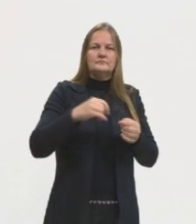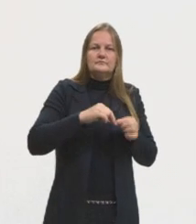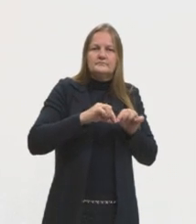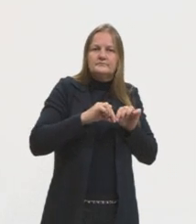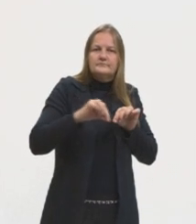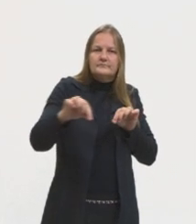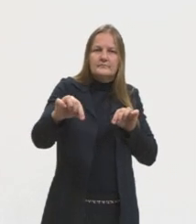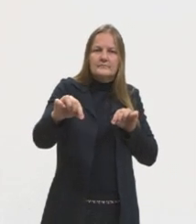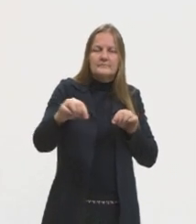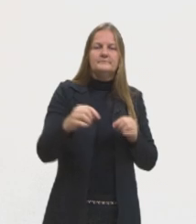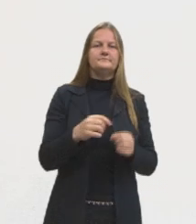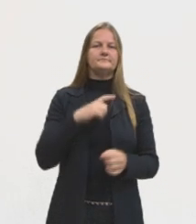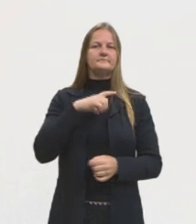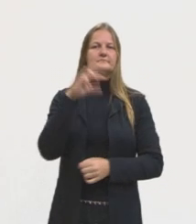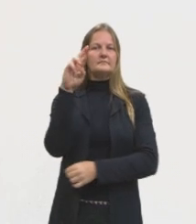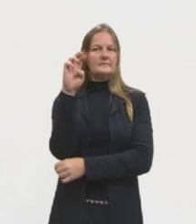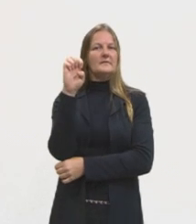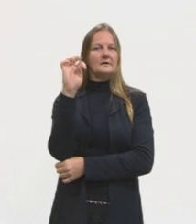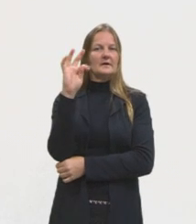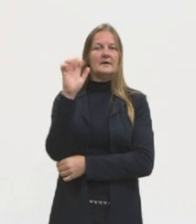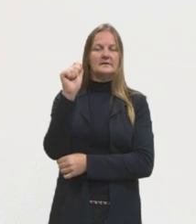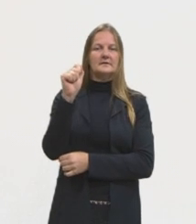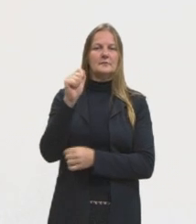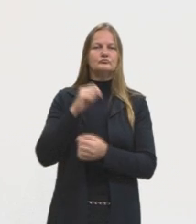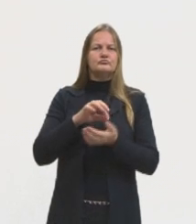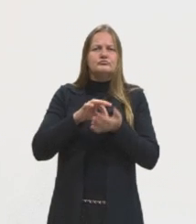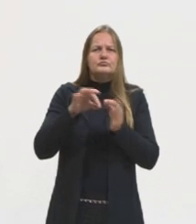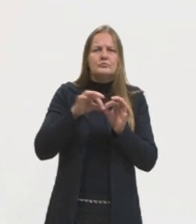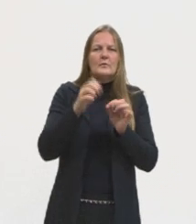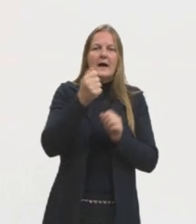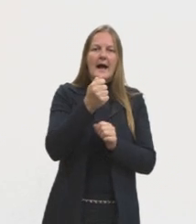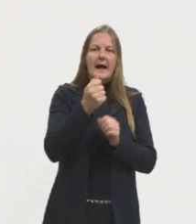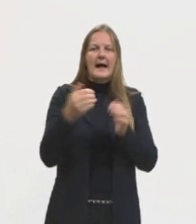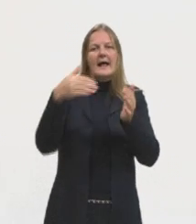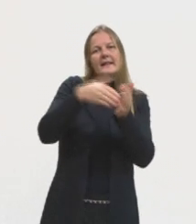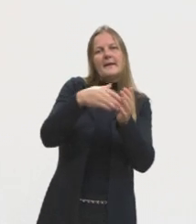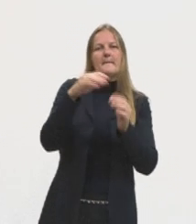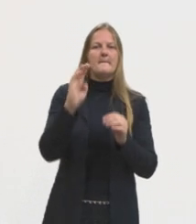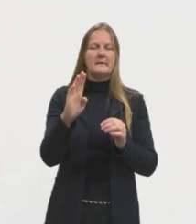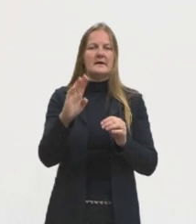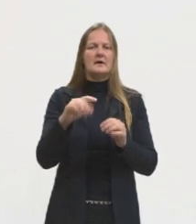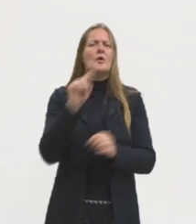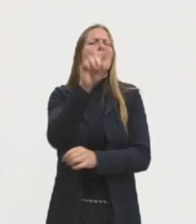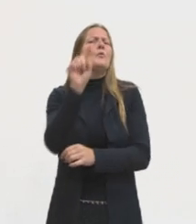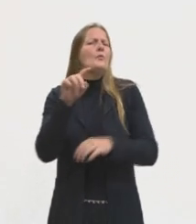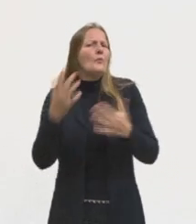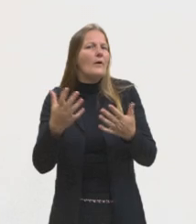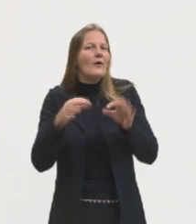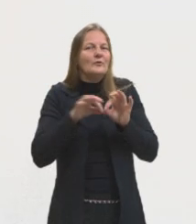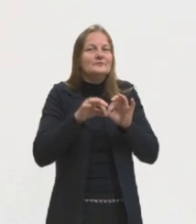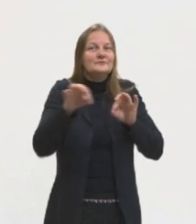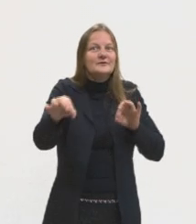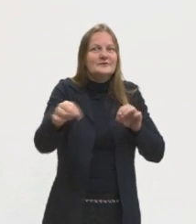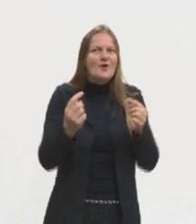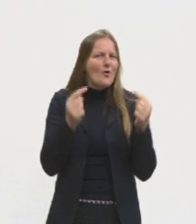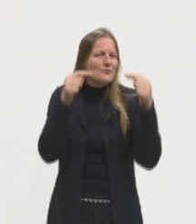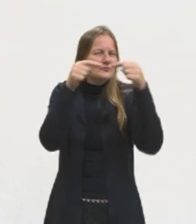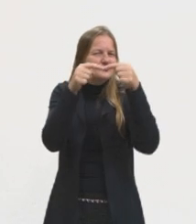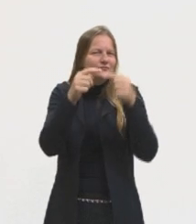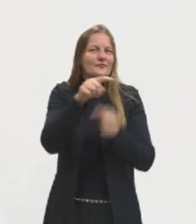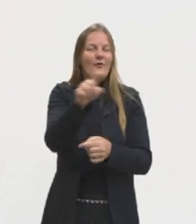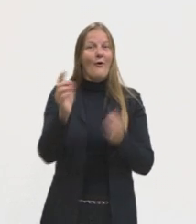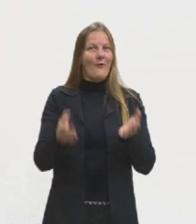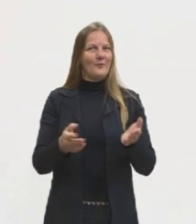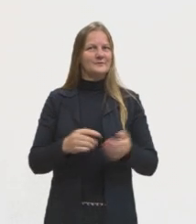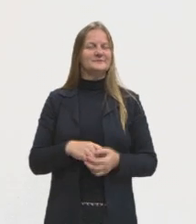reta né um segmento de reta que vai do ponto a ao ponto b e ainda Gastão é essa qual a o seu objetivo que